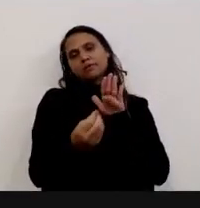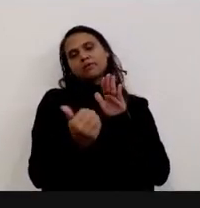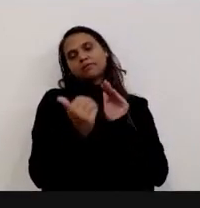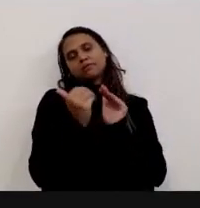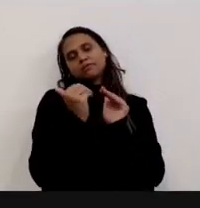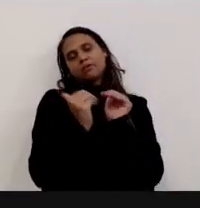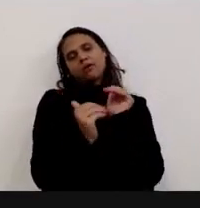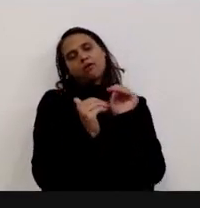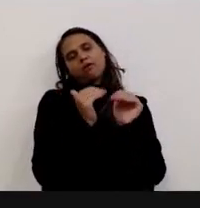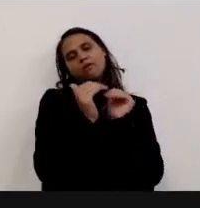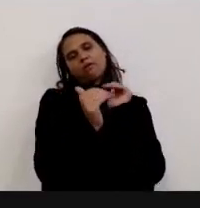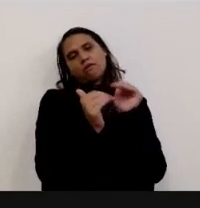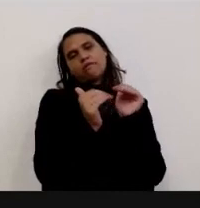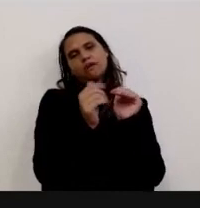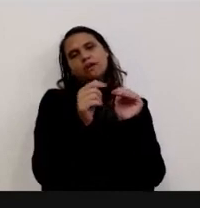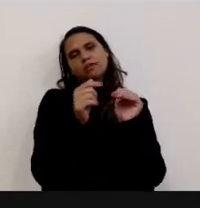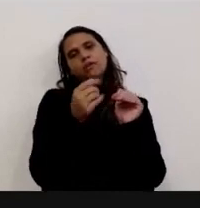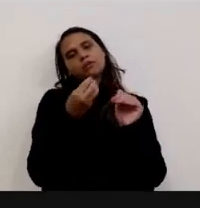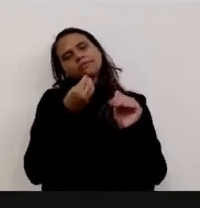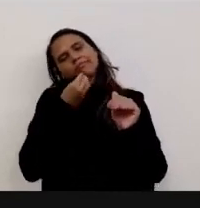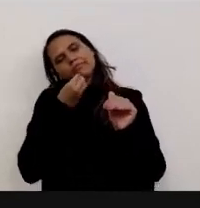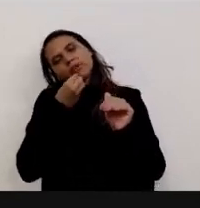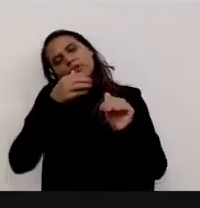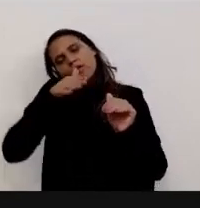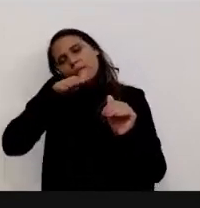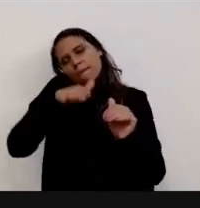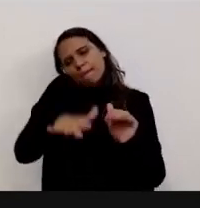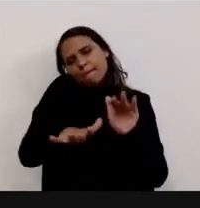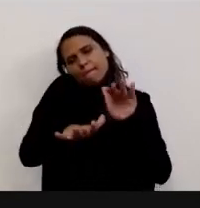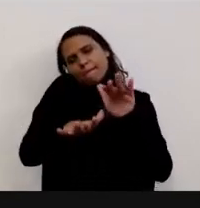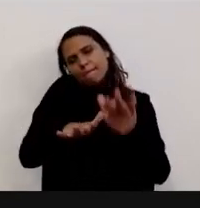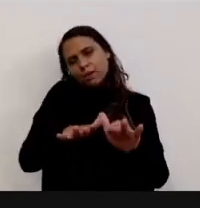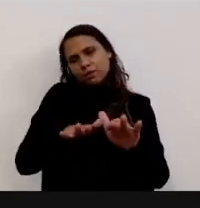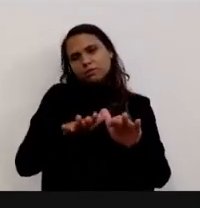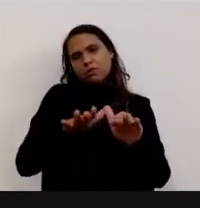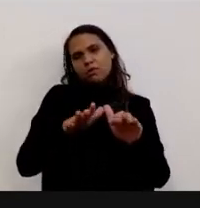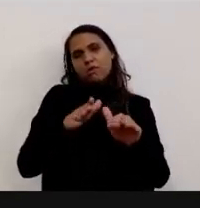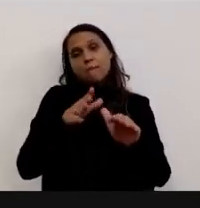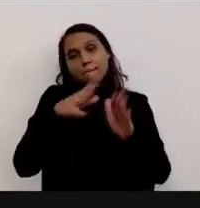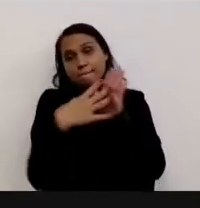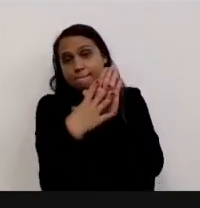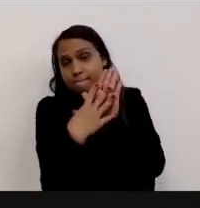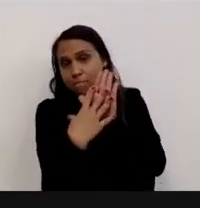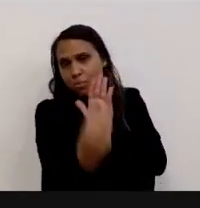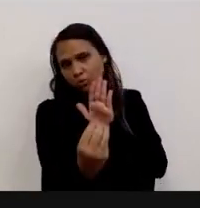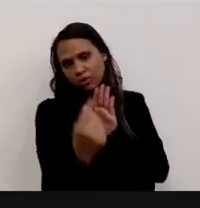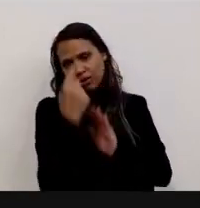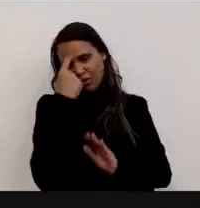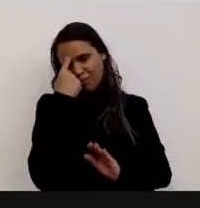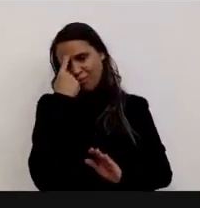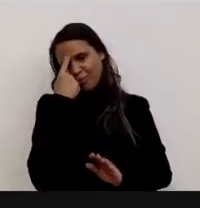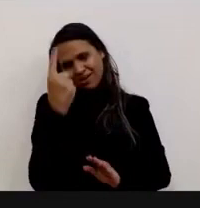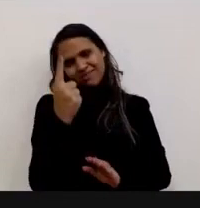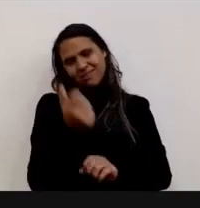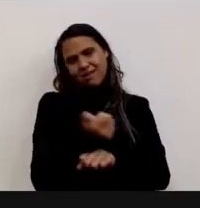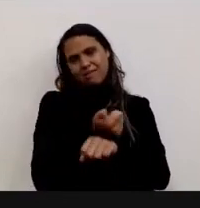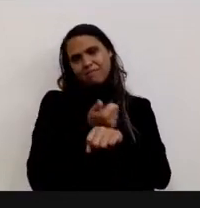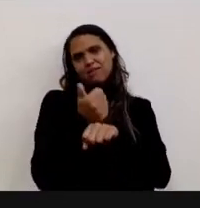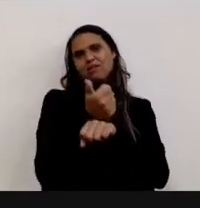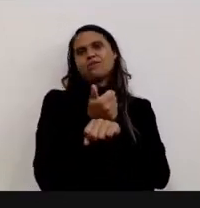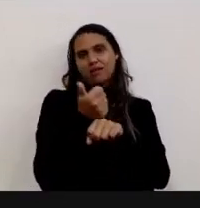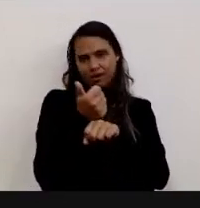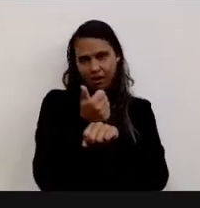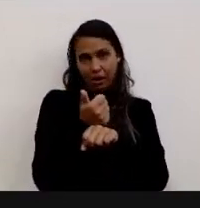gente deu um passo além, né, que foi tentar fazer um modelo de classificação. Então, a ideia é melhorar, né, a